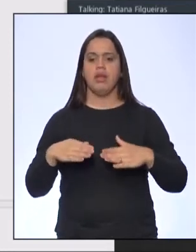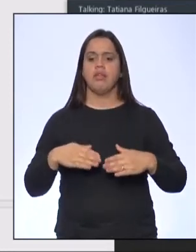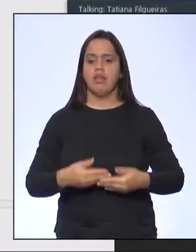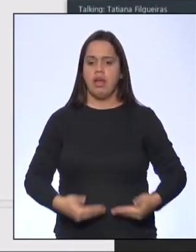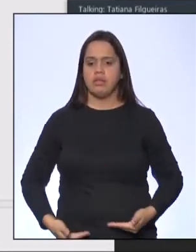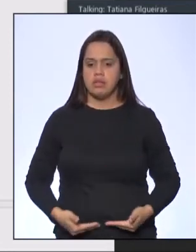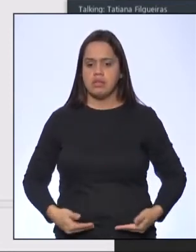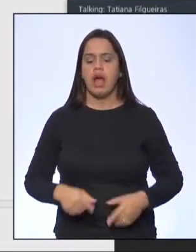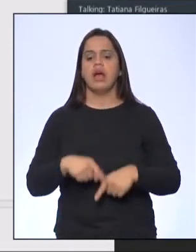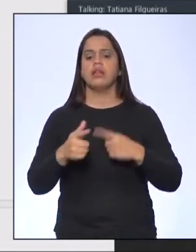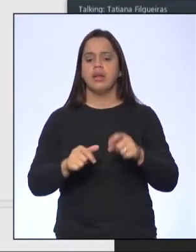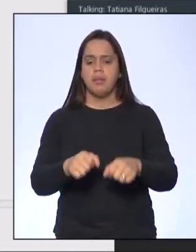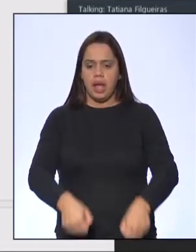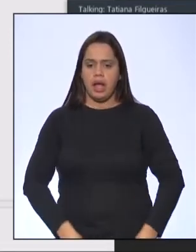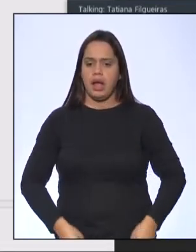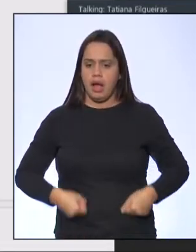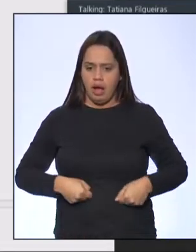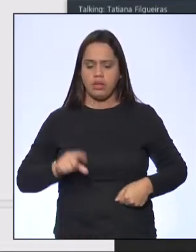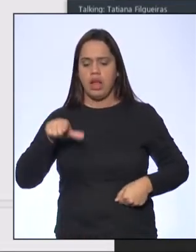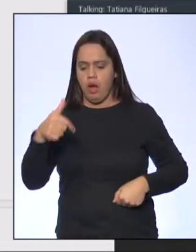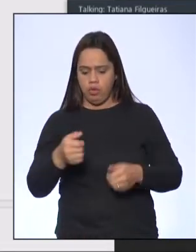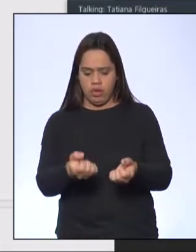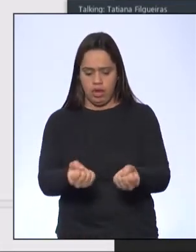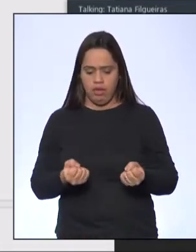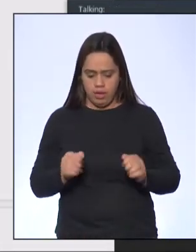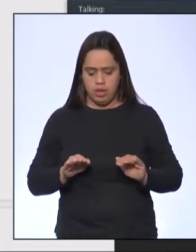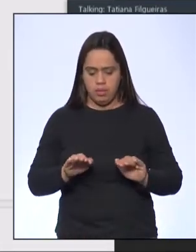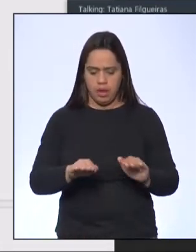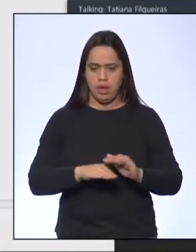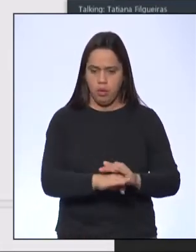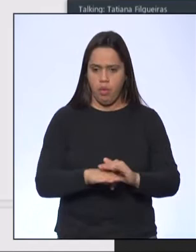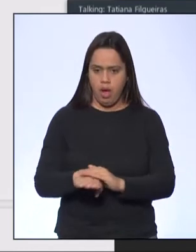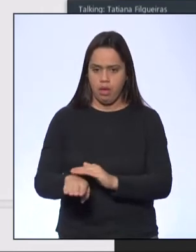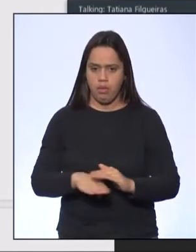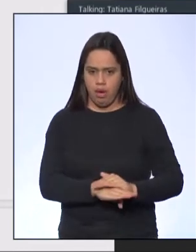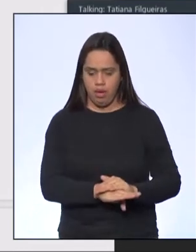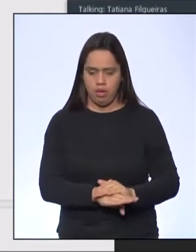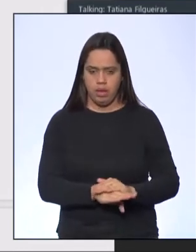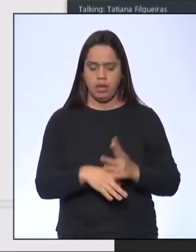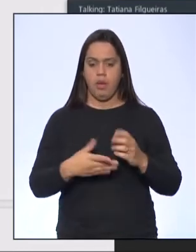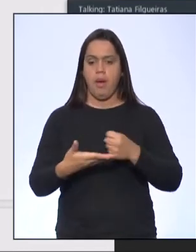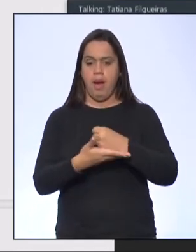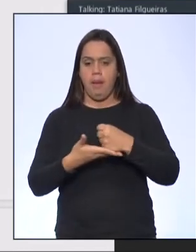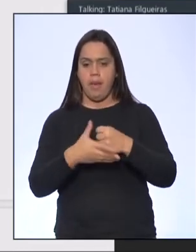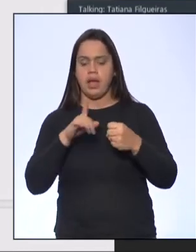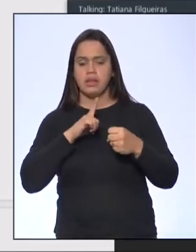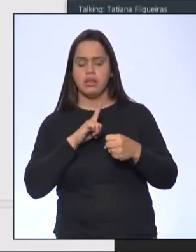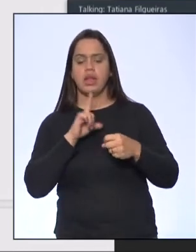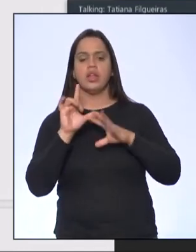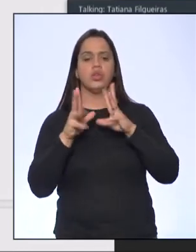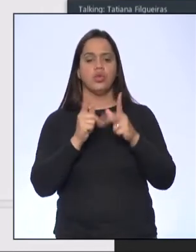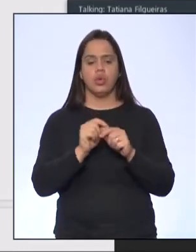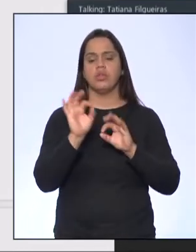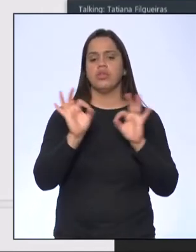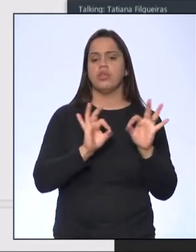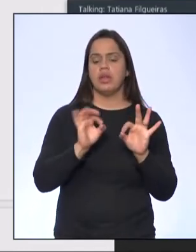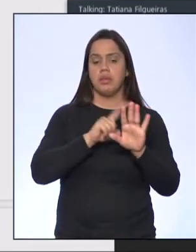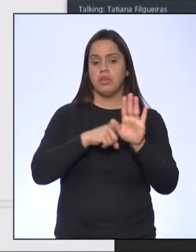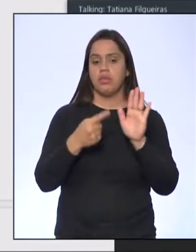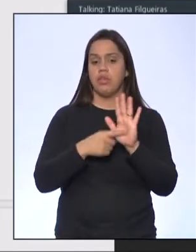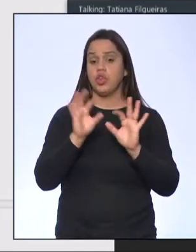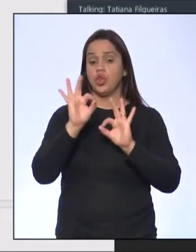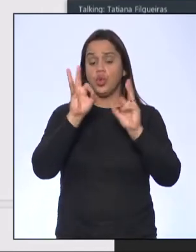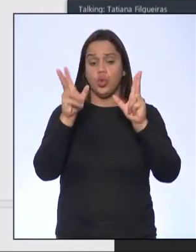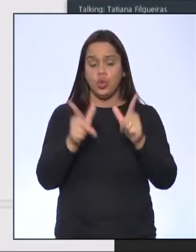calça, na outra gaveta você também coloca camiseta, saia e calça. A base tem essas 10 gerais que são muito bem redigidas, mas cada uma